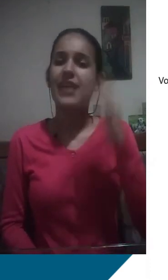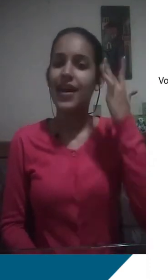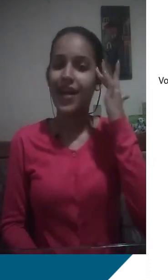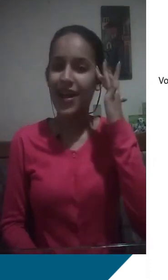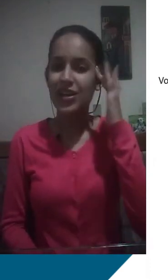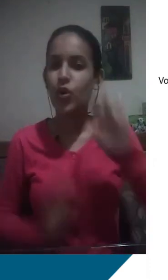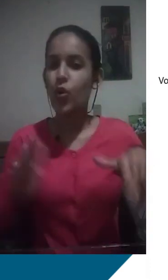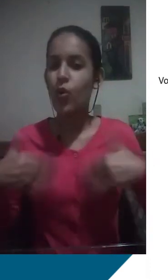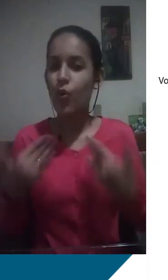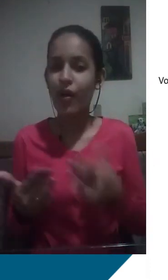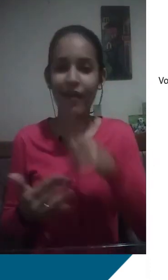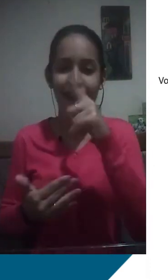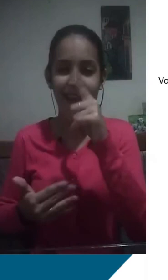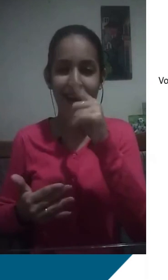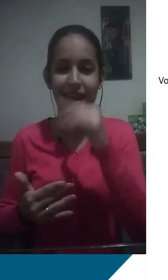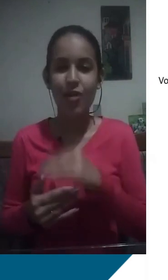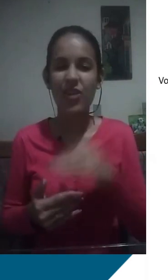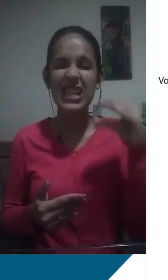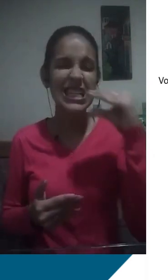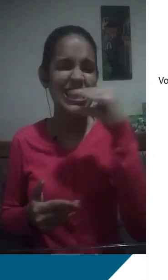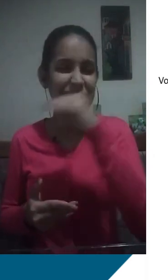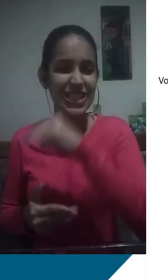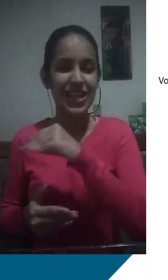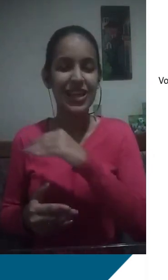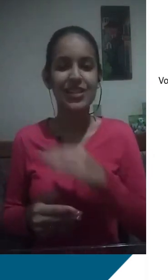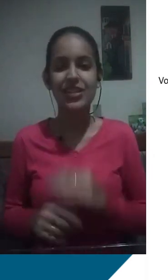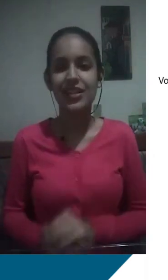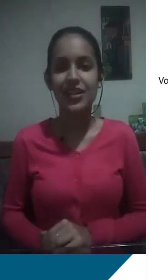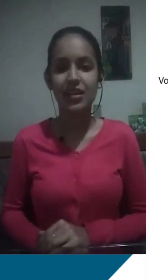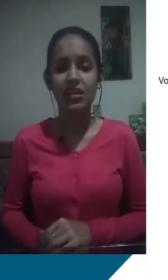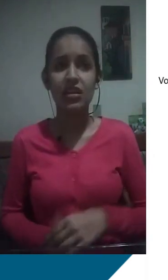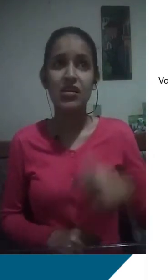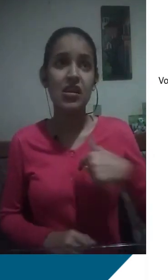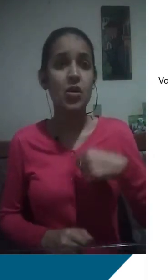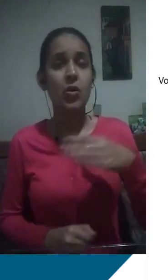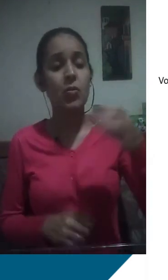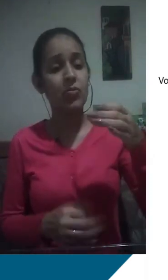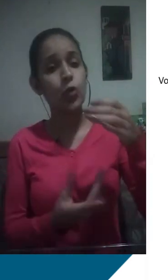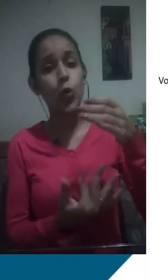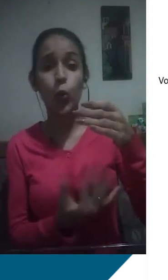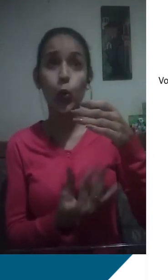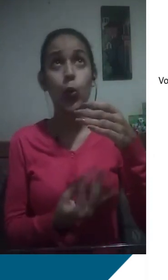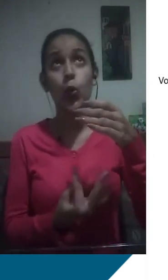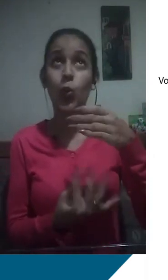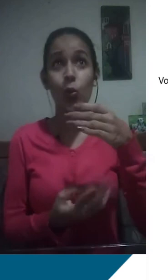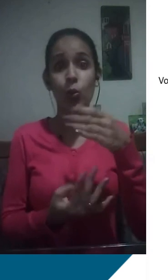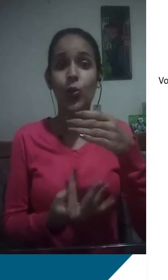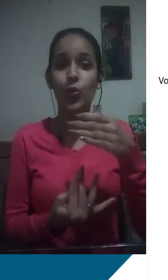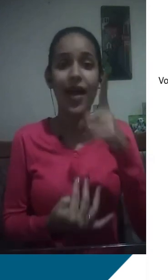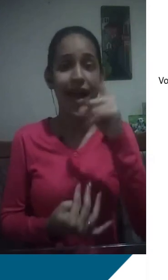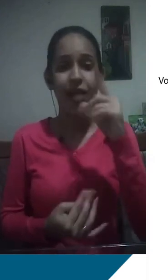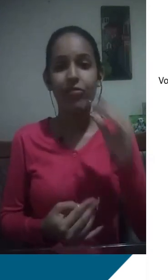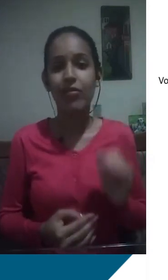O que esse gráfico quer dizer? Que conforme eu aumento a temperatura, maior vai ser o volume. Foi isso que a gente estava aprendendo até agora, né? Quanto